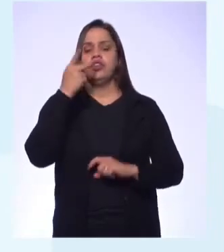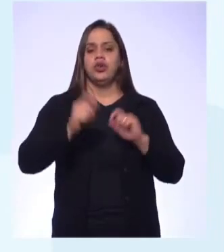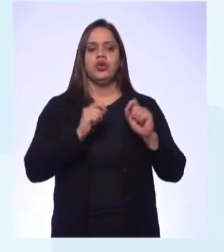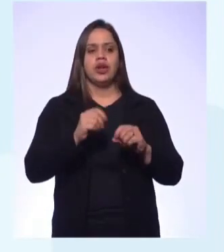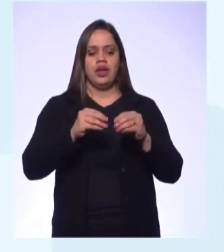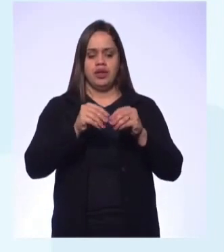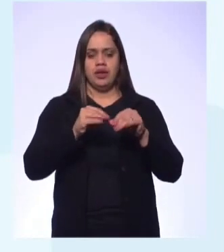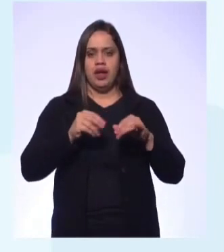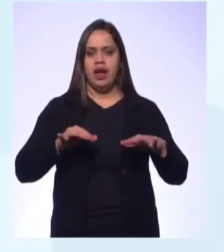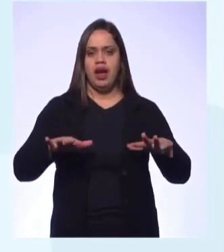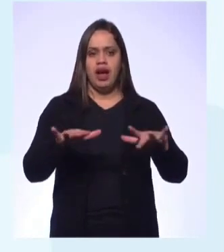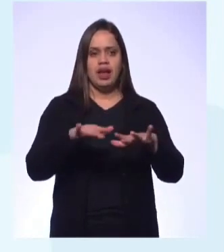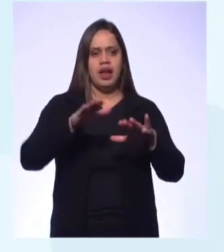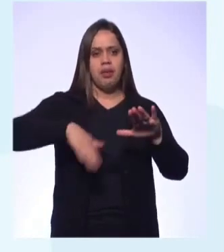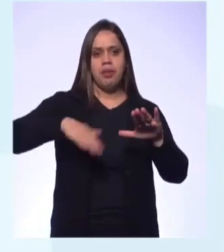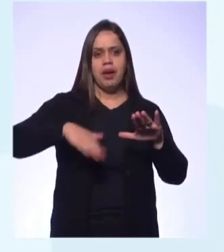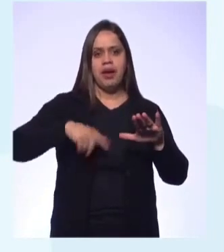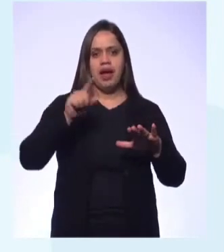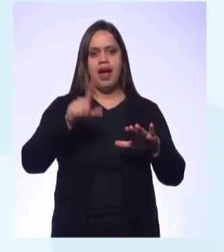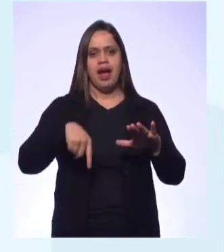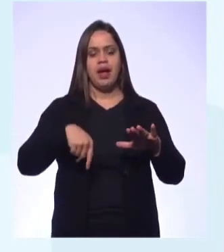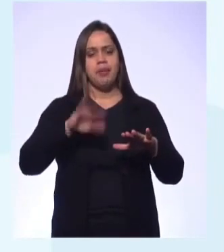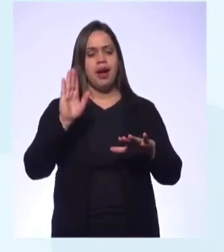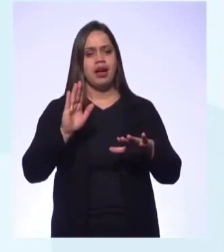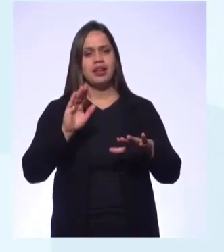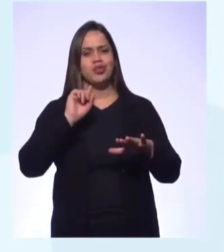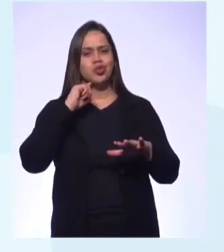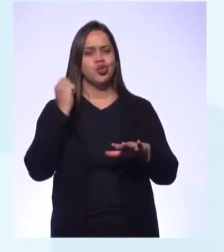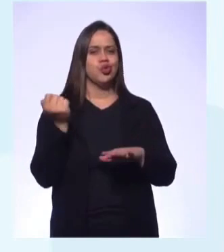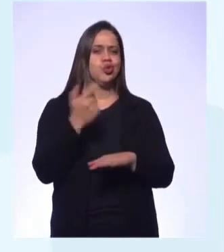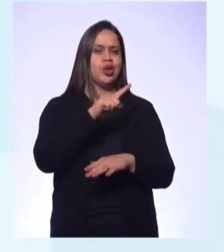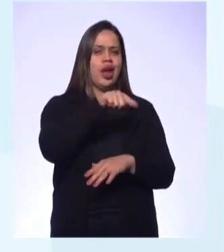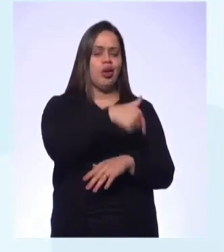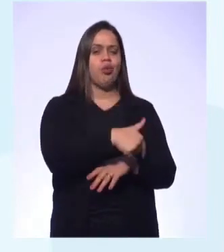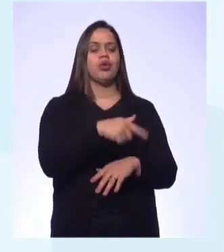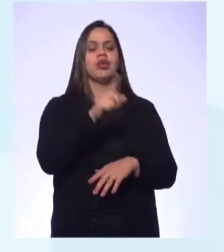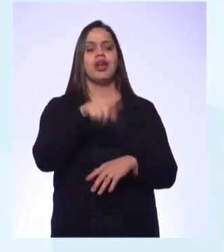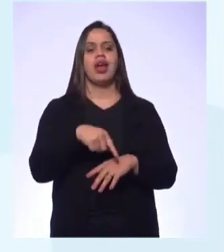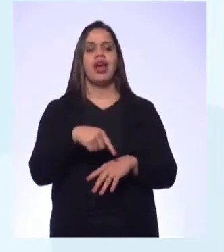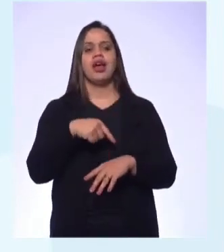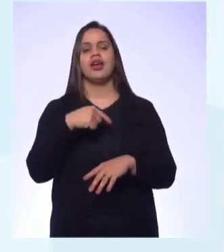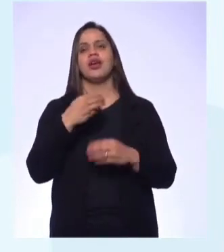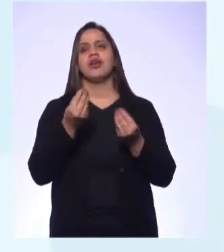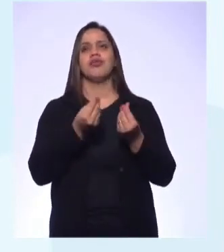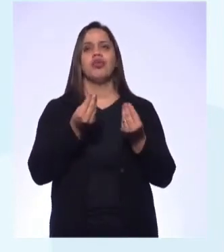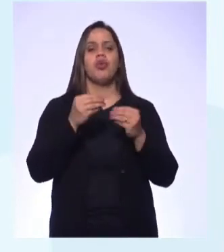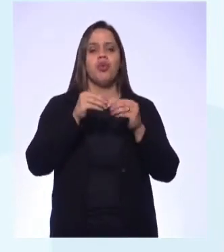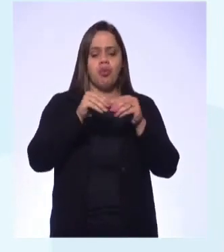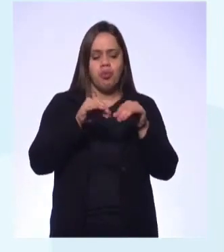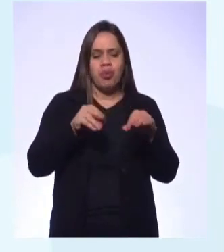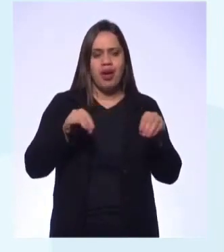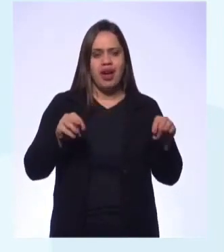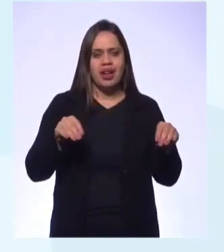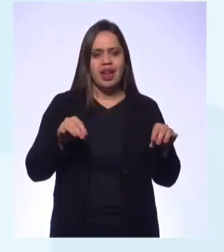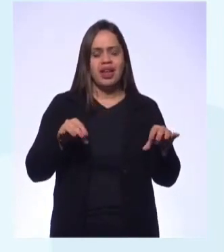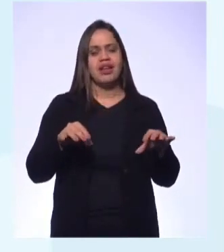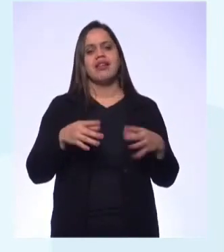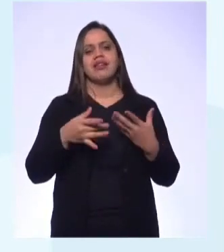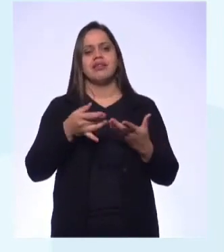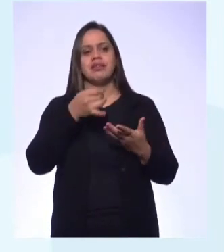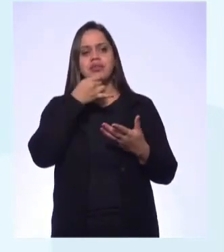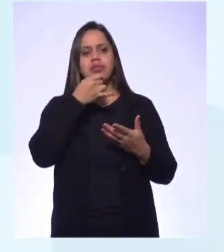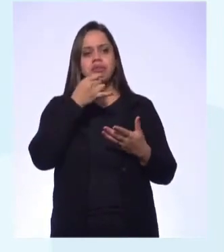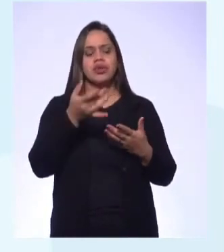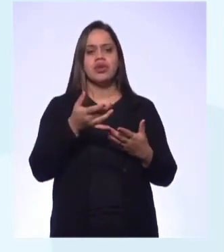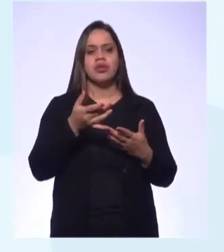areia dessa praia era mais suja que a areia da outra, né? Que era uma areia mais, como é que eu posso dizer, compensada, né?